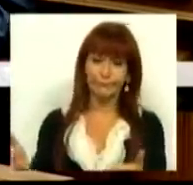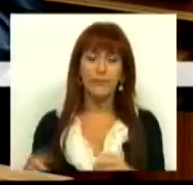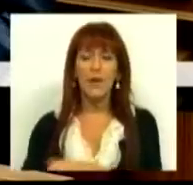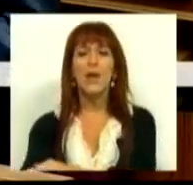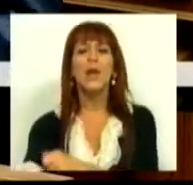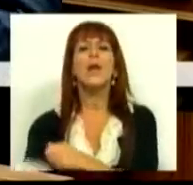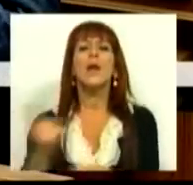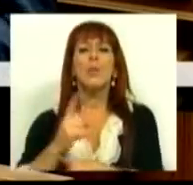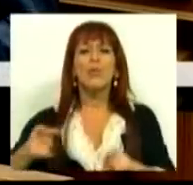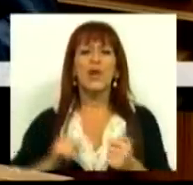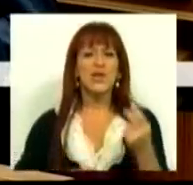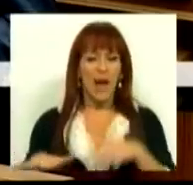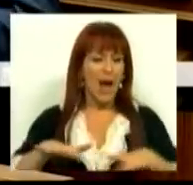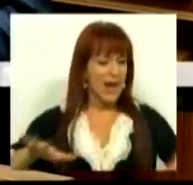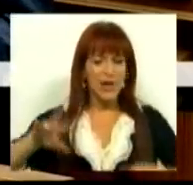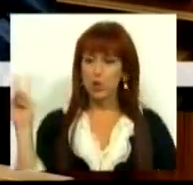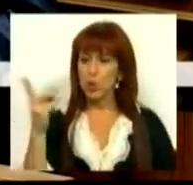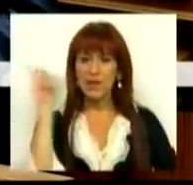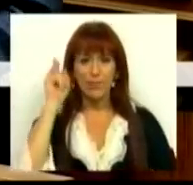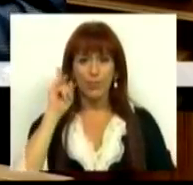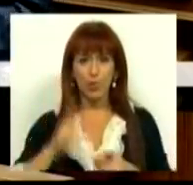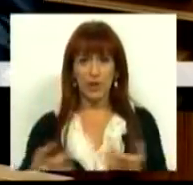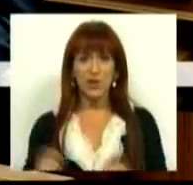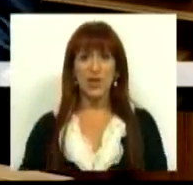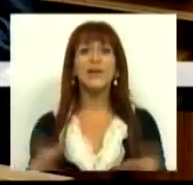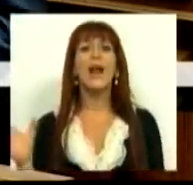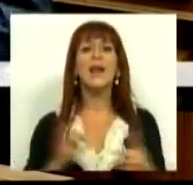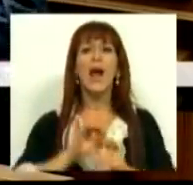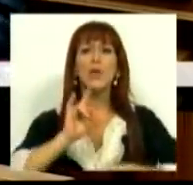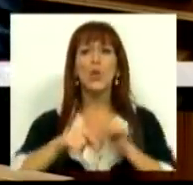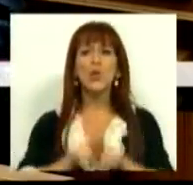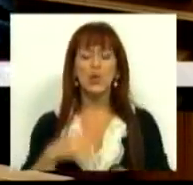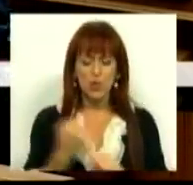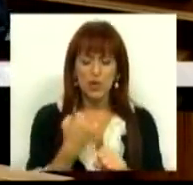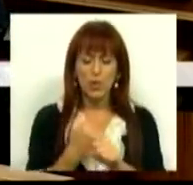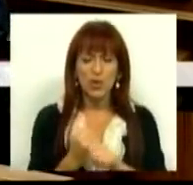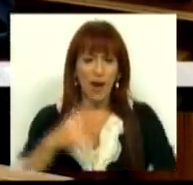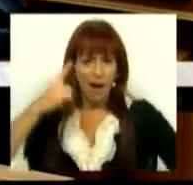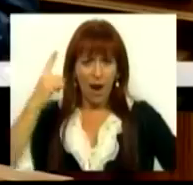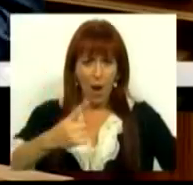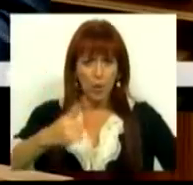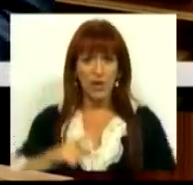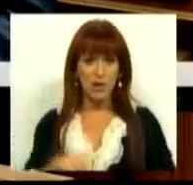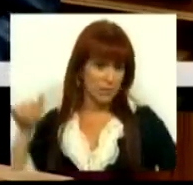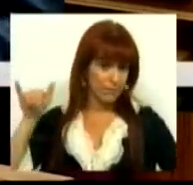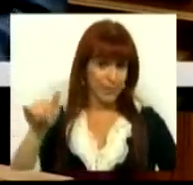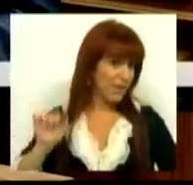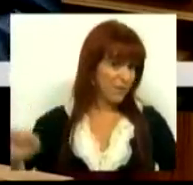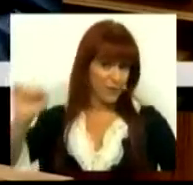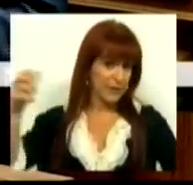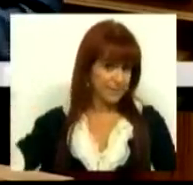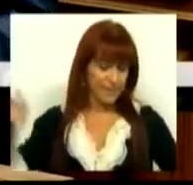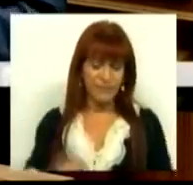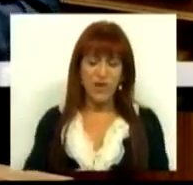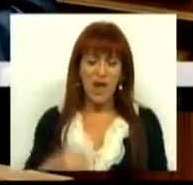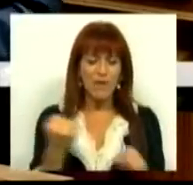isto porque são duas áreas muito importantes e que têm a ver com o desempenho da autoridade aeronáutica. E